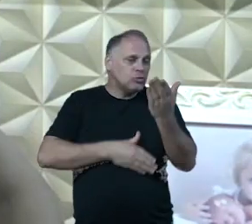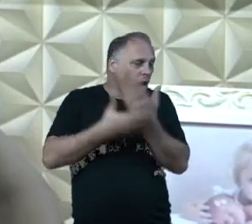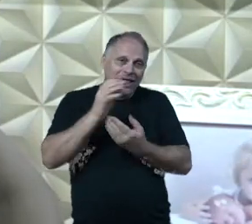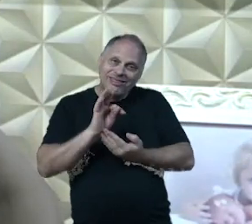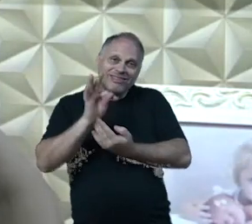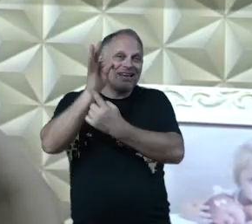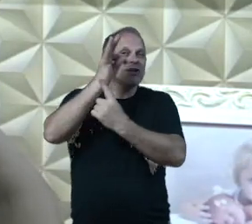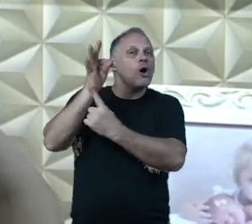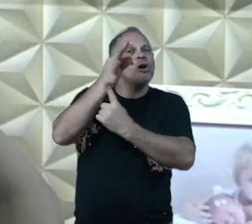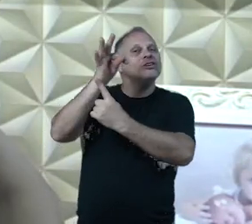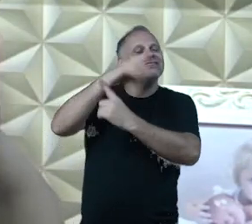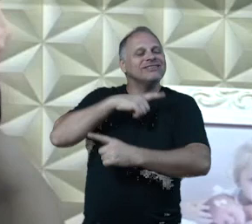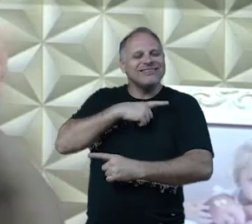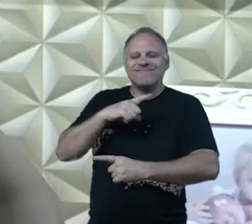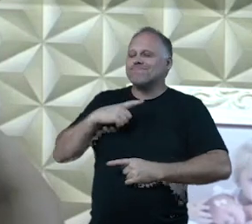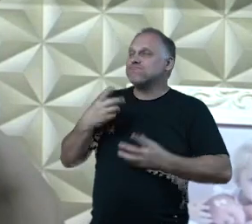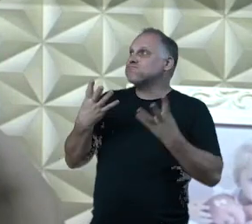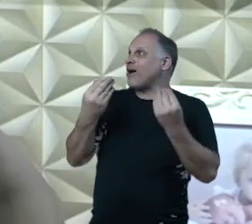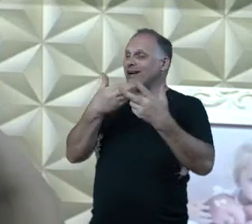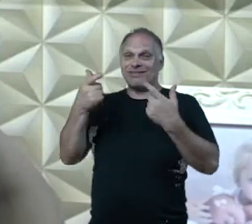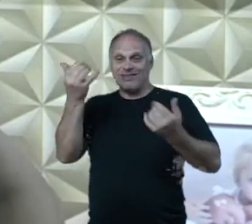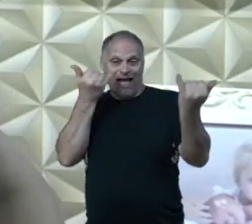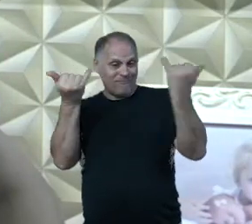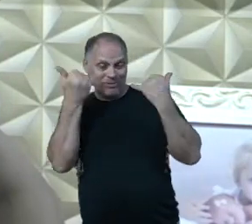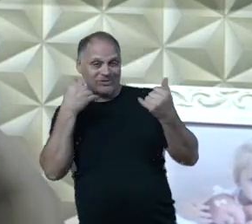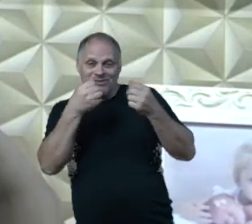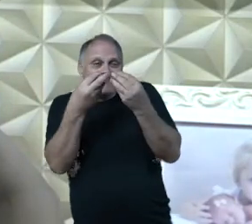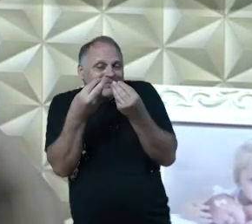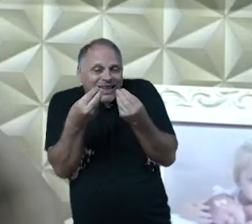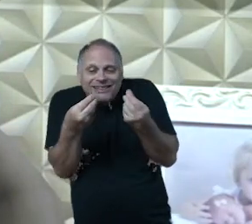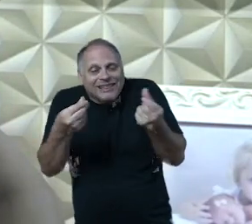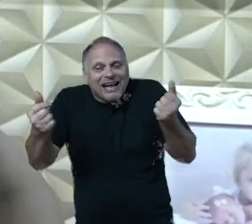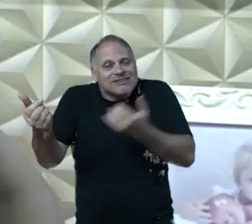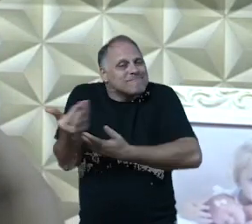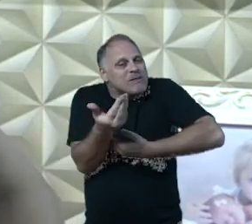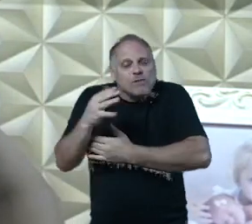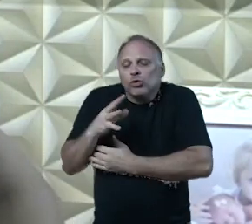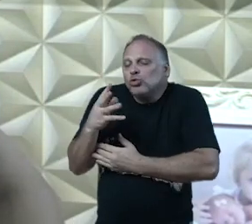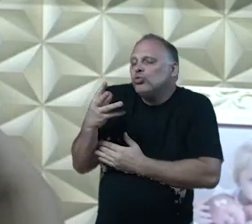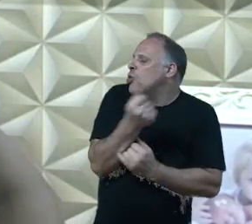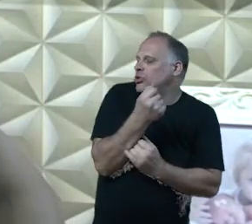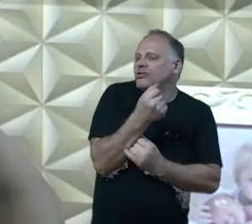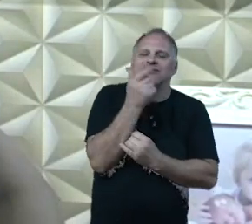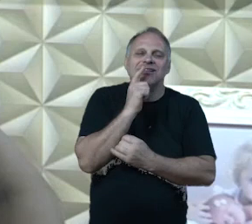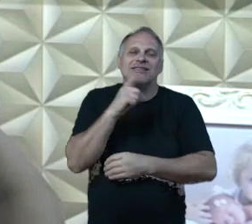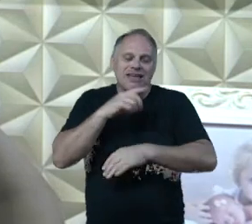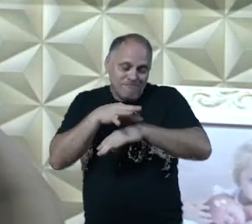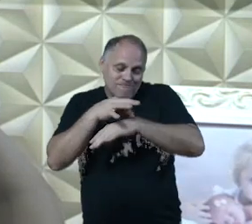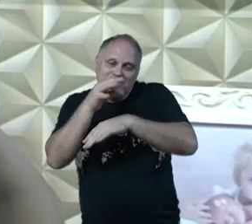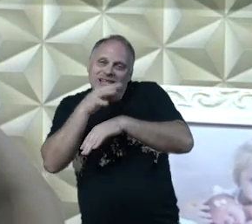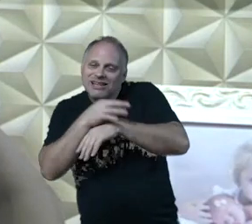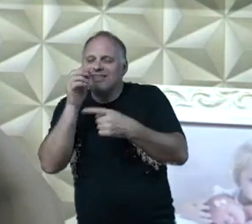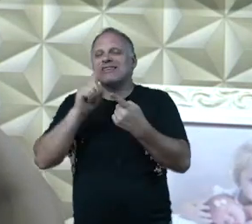recursos digitais, com a tecnologia, a gente tem como ter todos os detalhes do bebê também. Se tinha